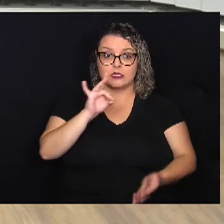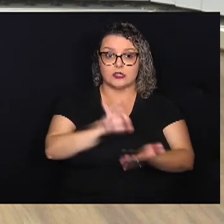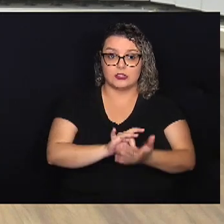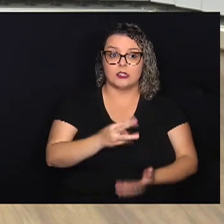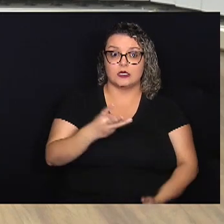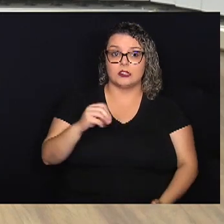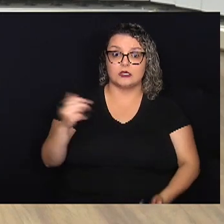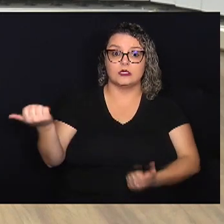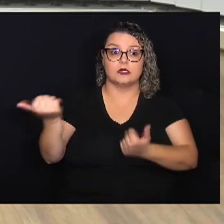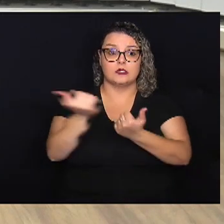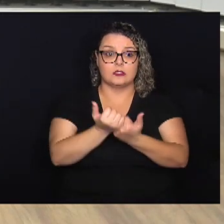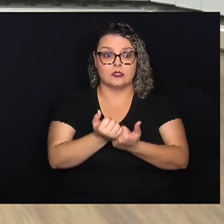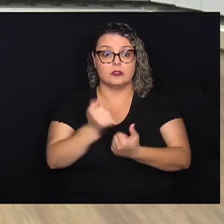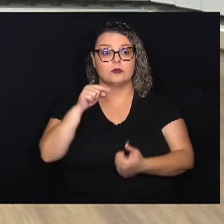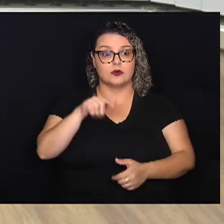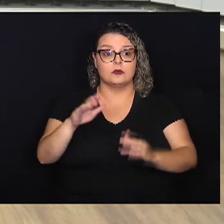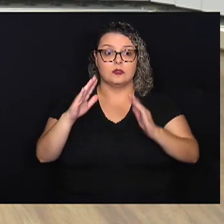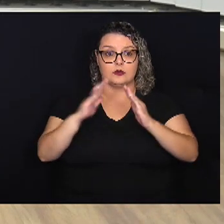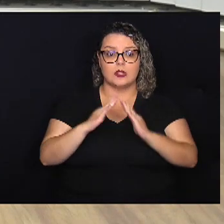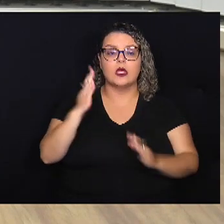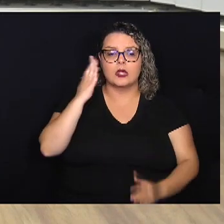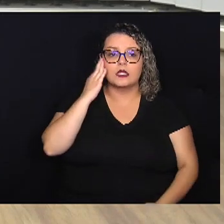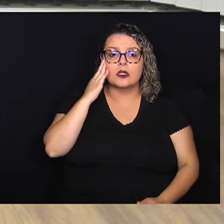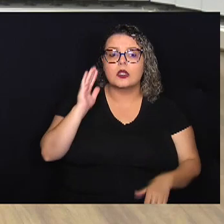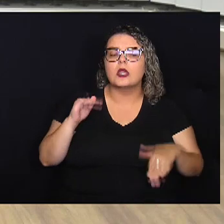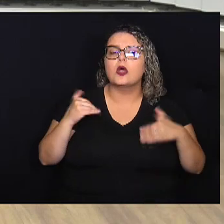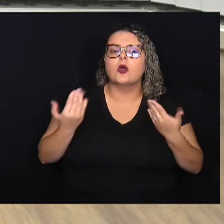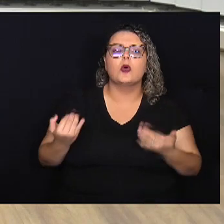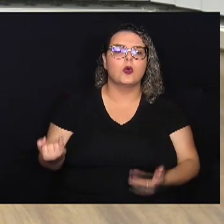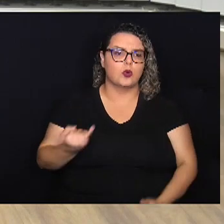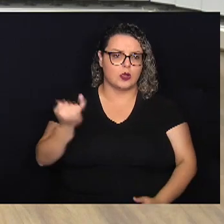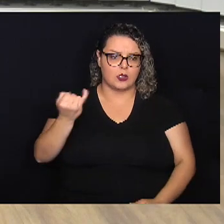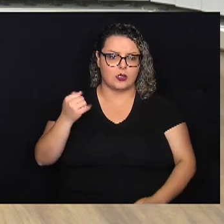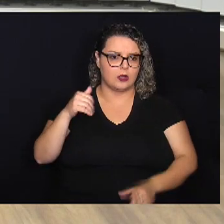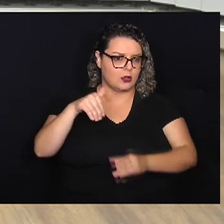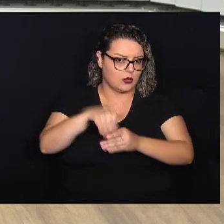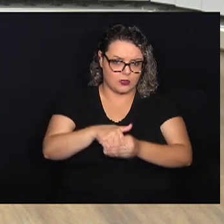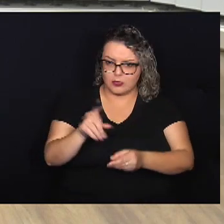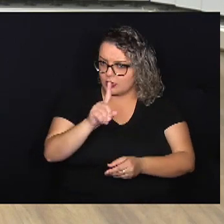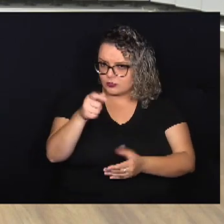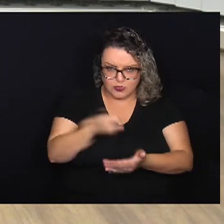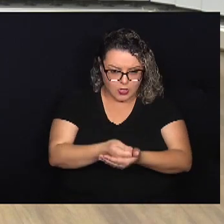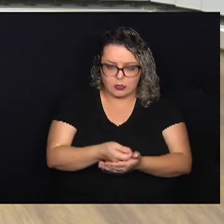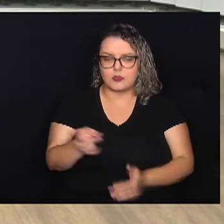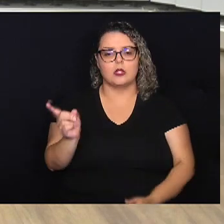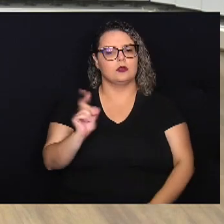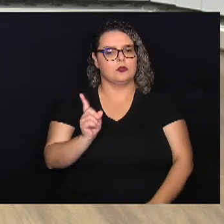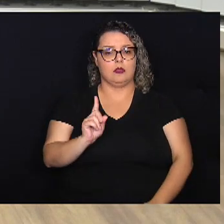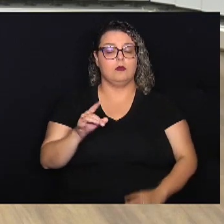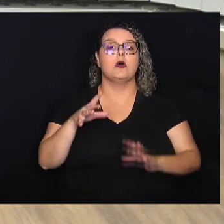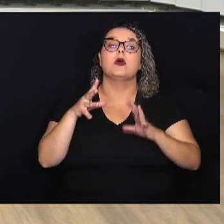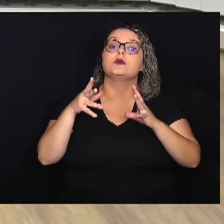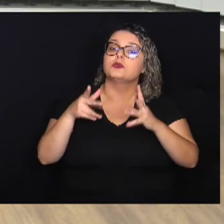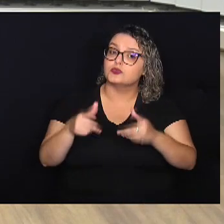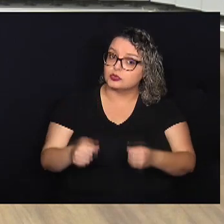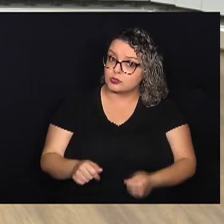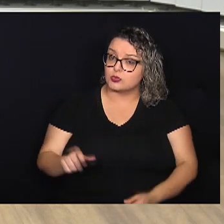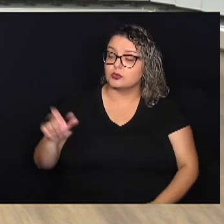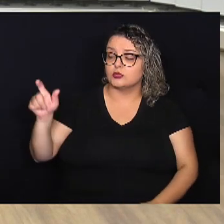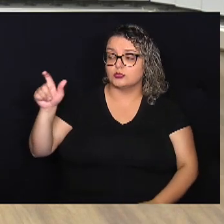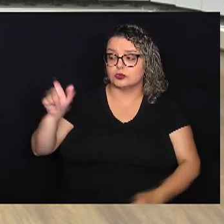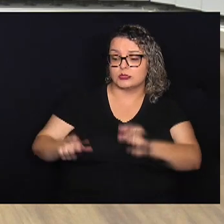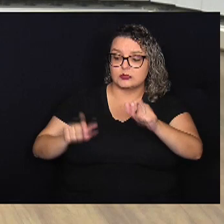suplentes. E para você que está em casa entender qual a importância, o voto não é obrigatório, mas todos os eleitores de